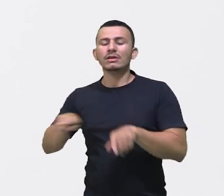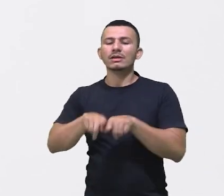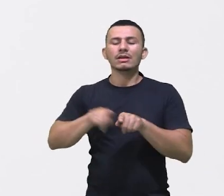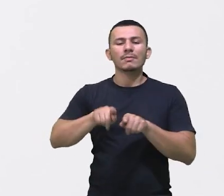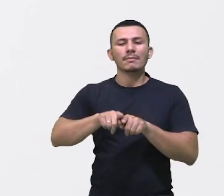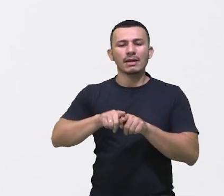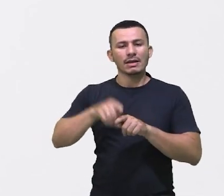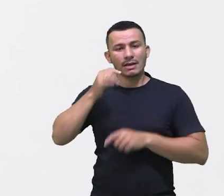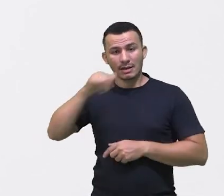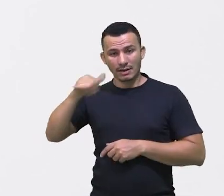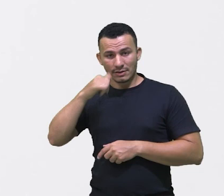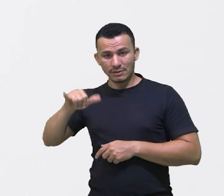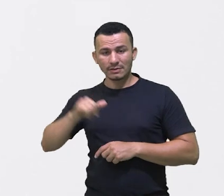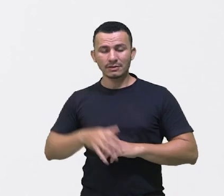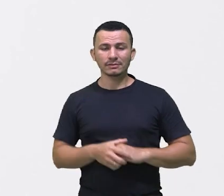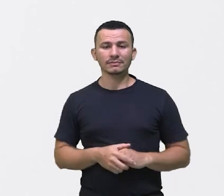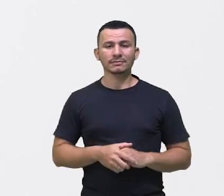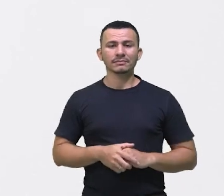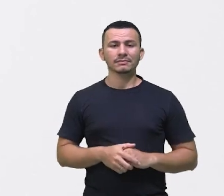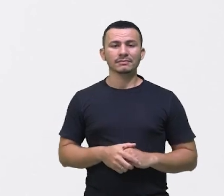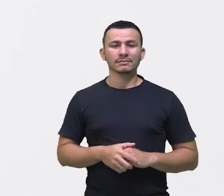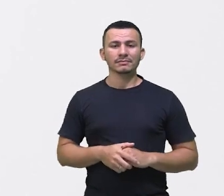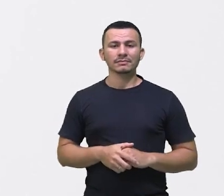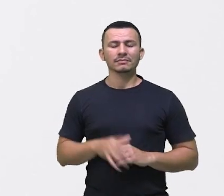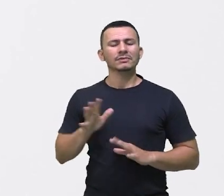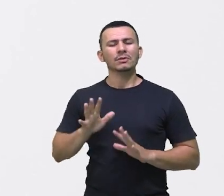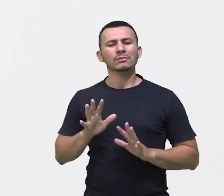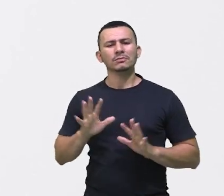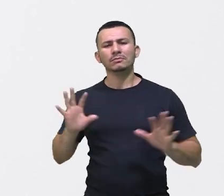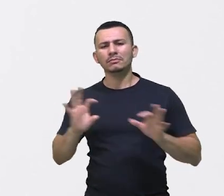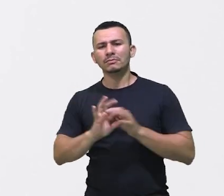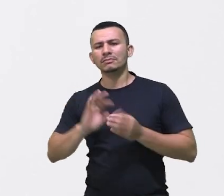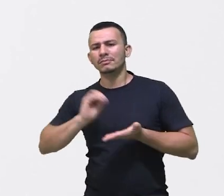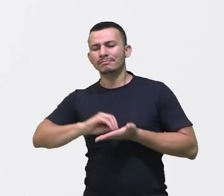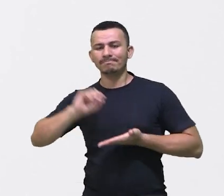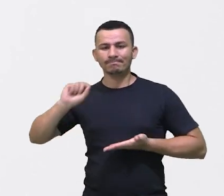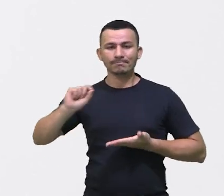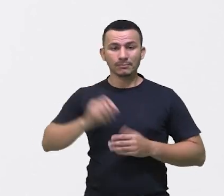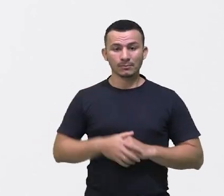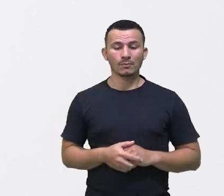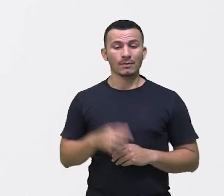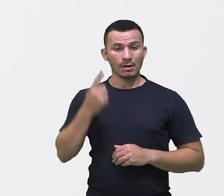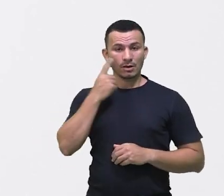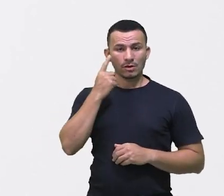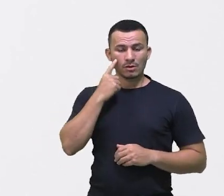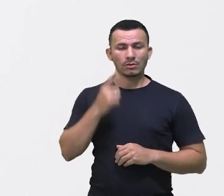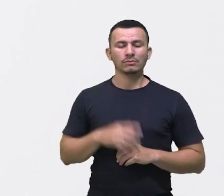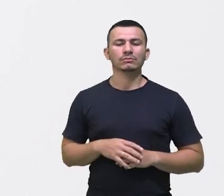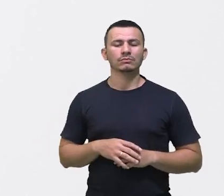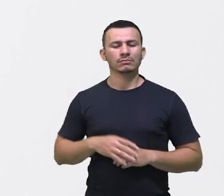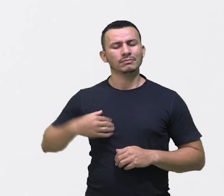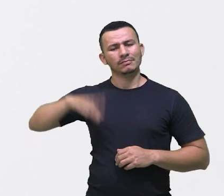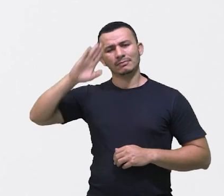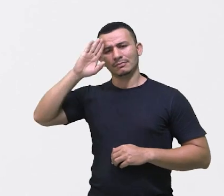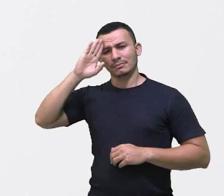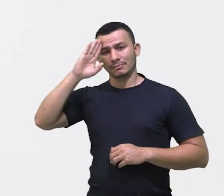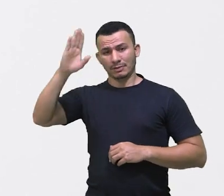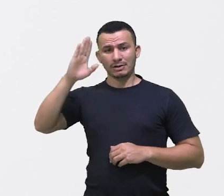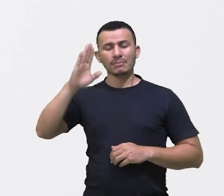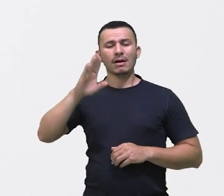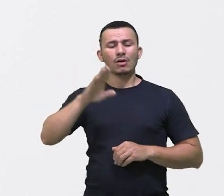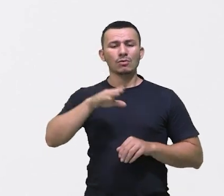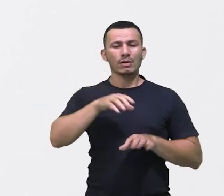geração de energia. Então, o que a gente pode completar ainda dessa questão? Então, porque além de ser predominante no setor